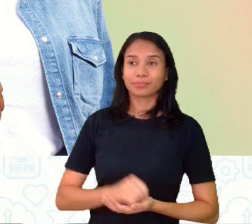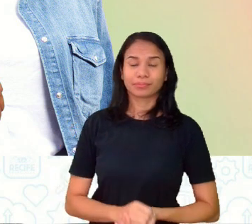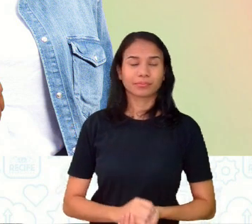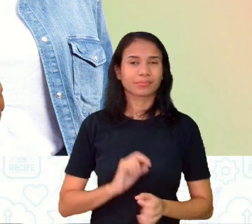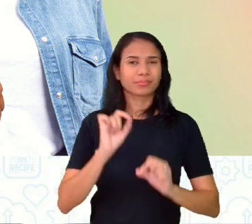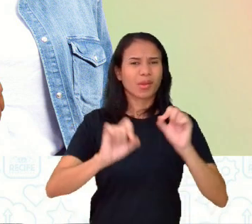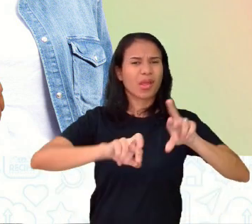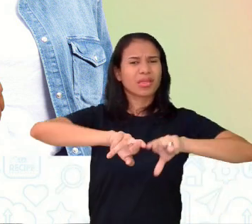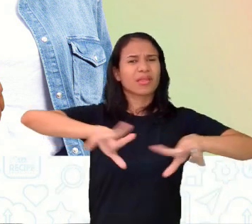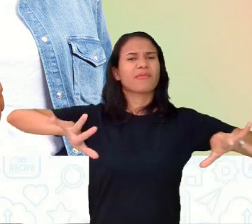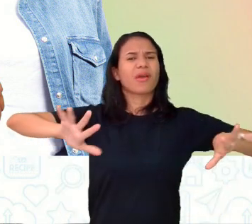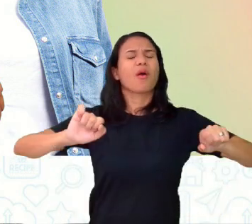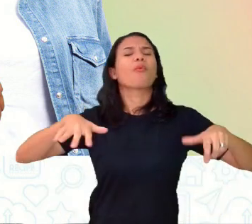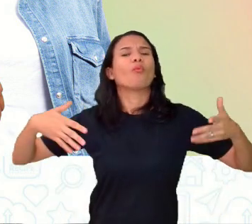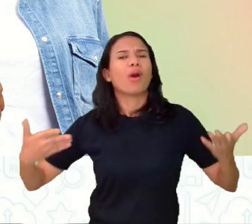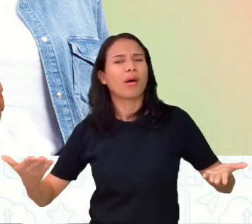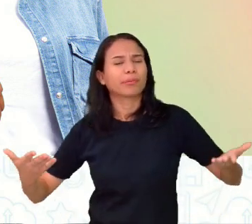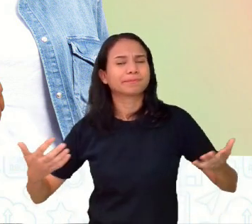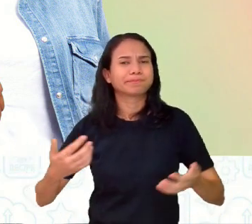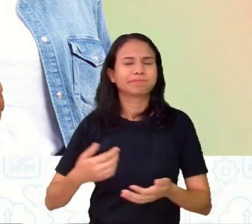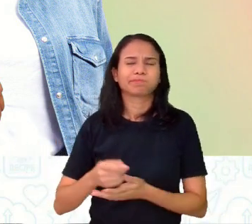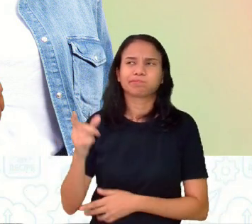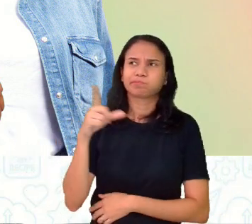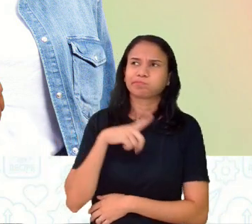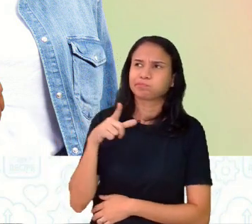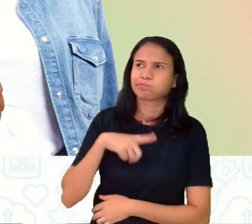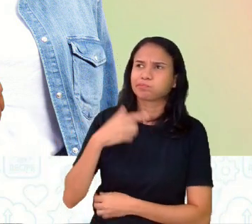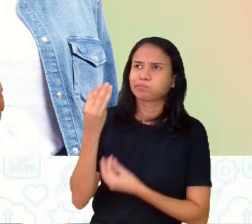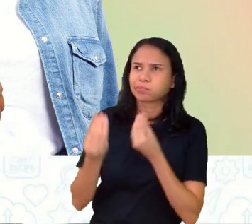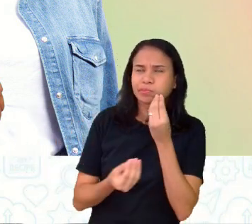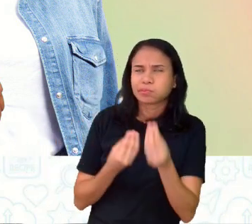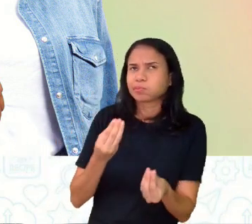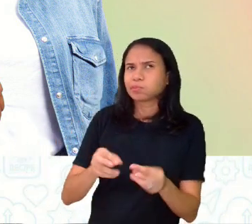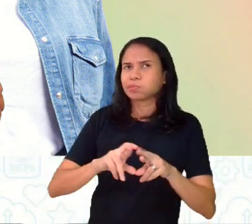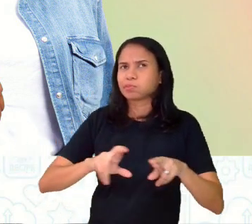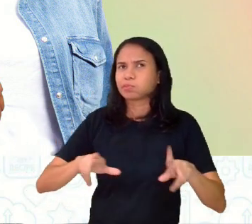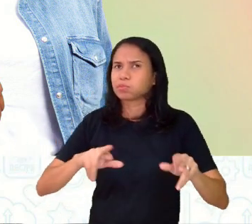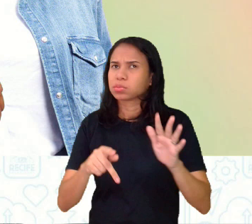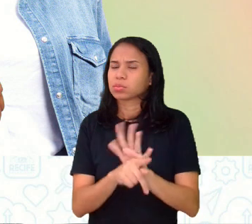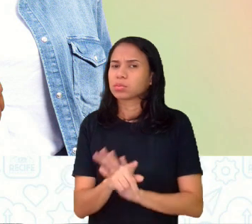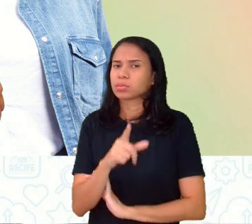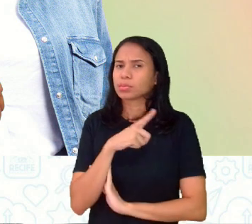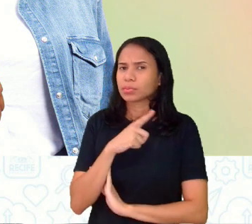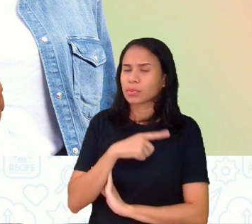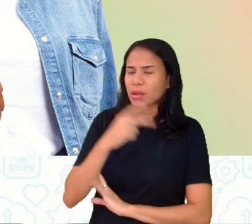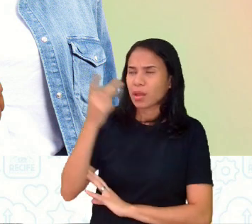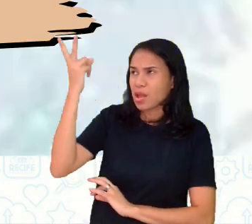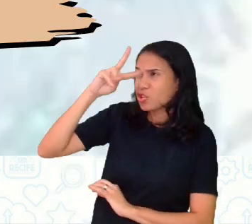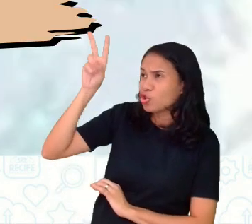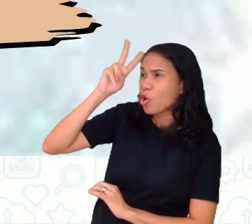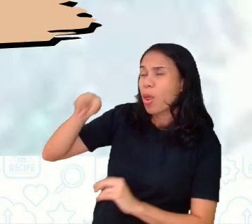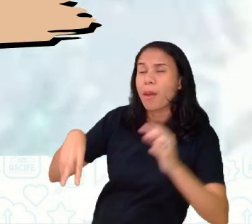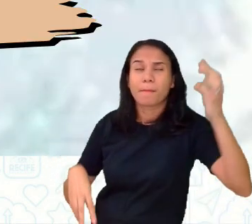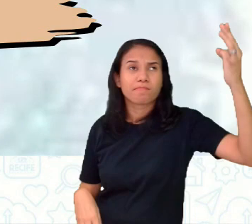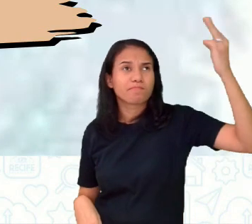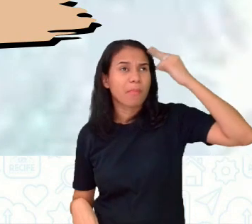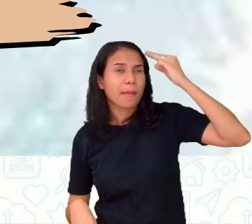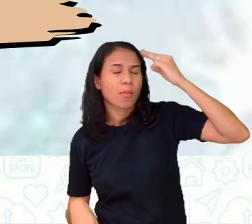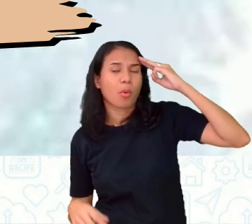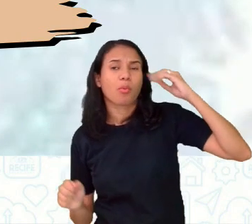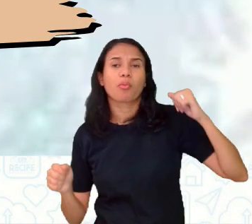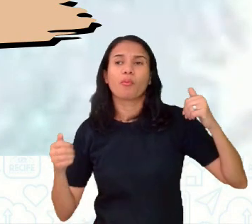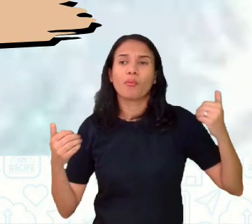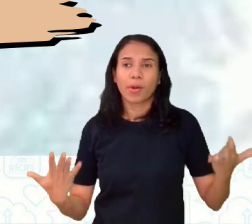O que as diferenciam, né? O que é que diferencia? Qual é a diferença da história e da memória?